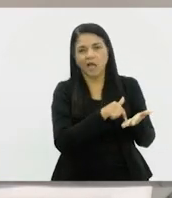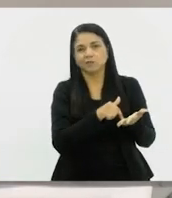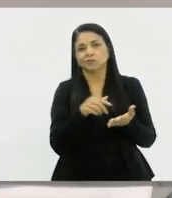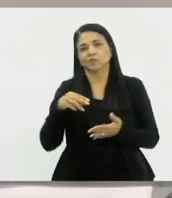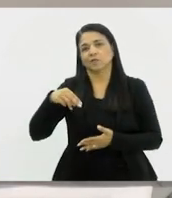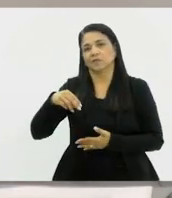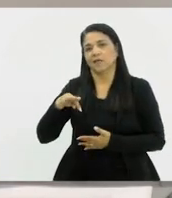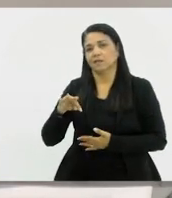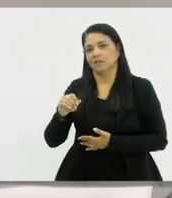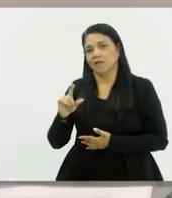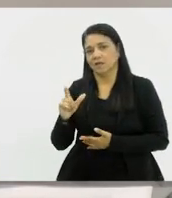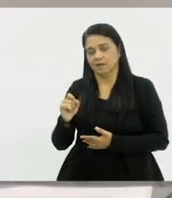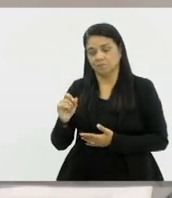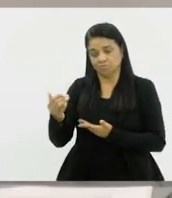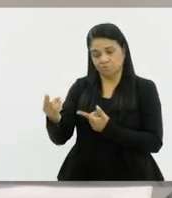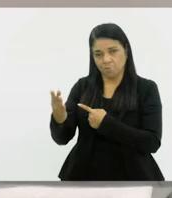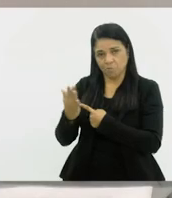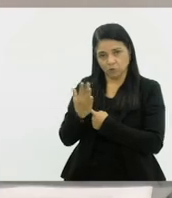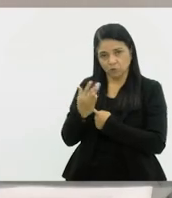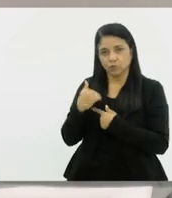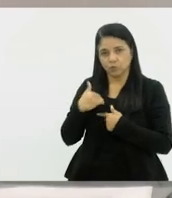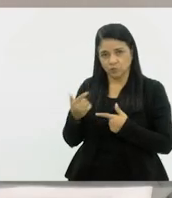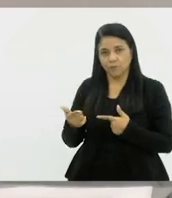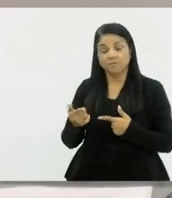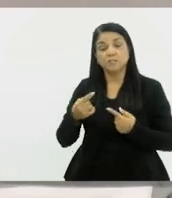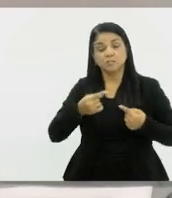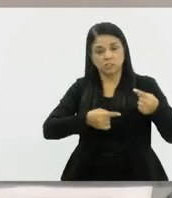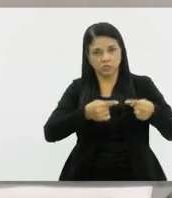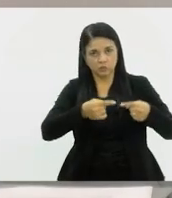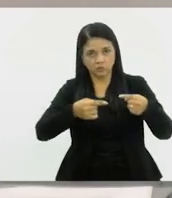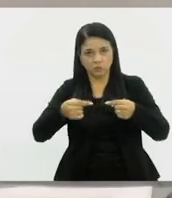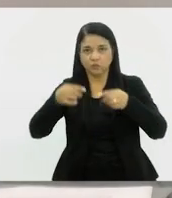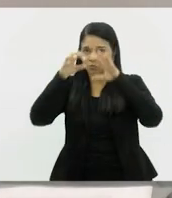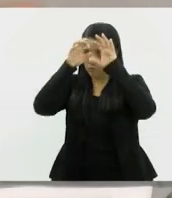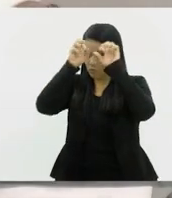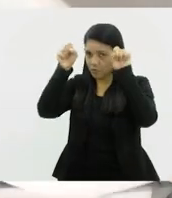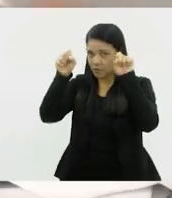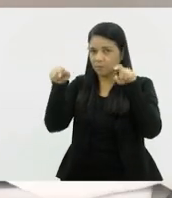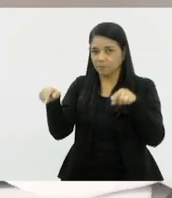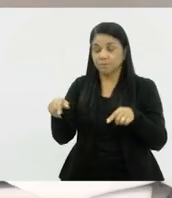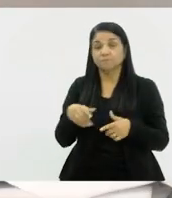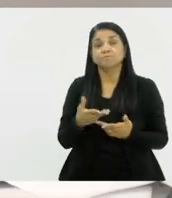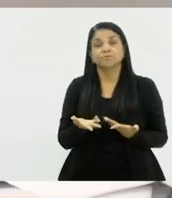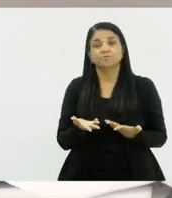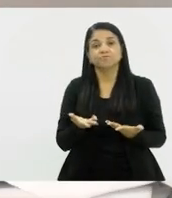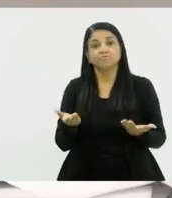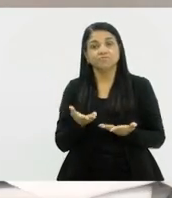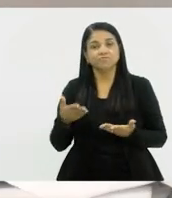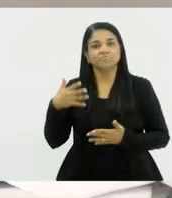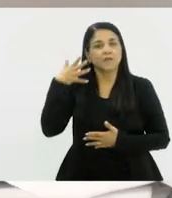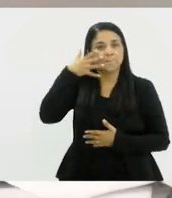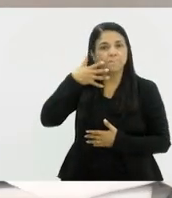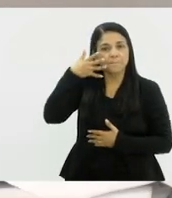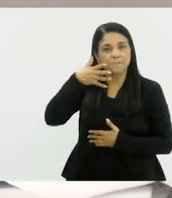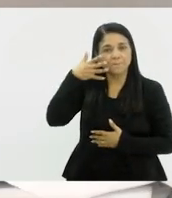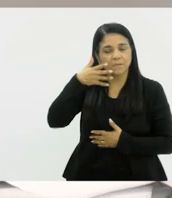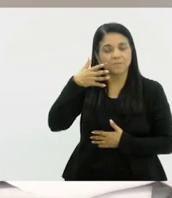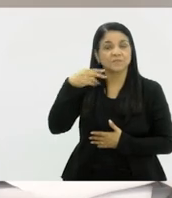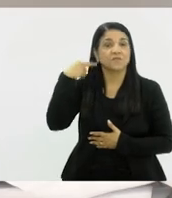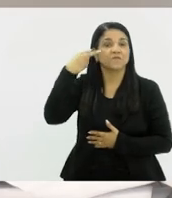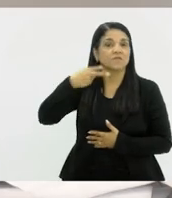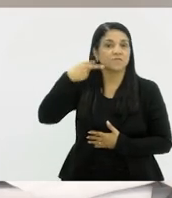Natália levantou e que tem que ver com a discussão do supremo então passamos agora a palavra para a nossa